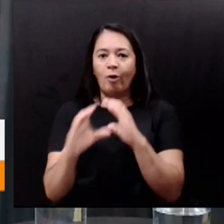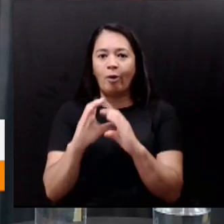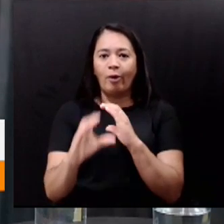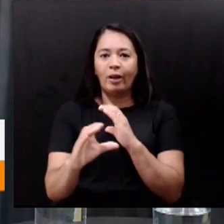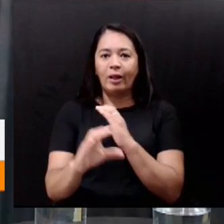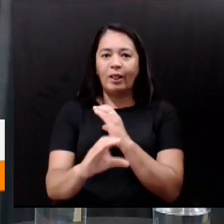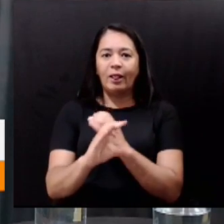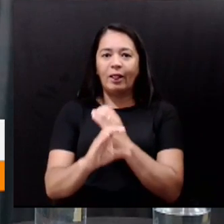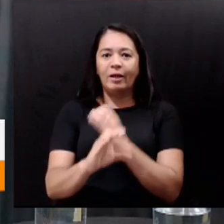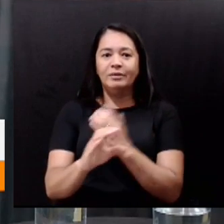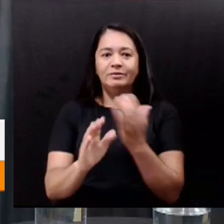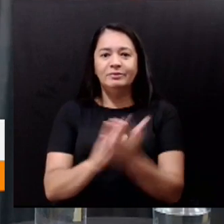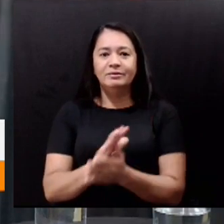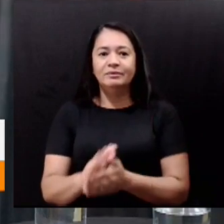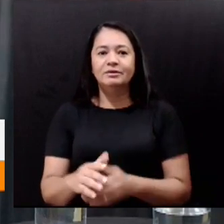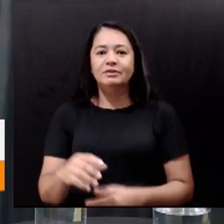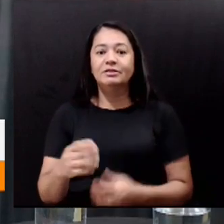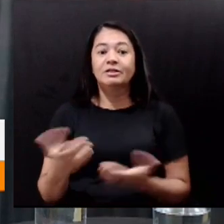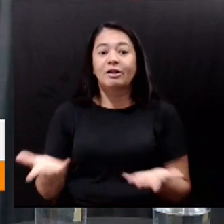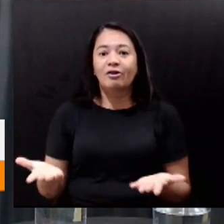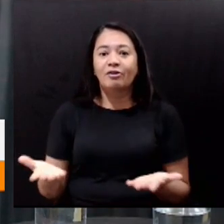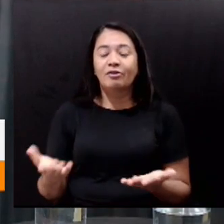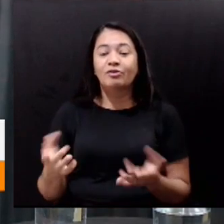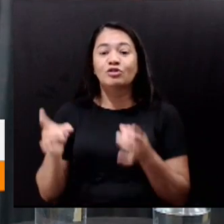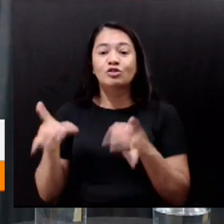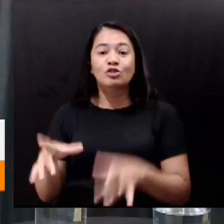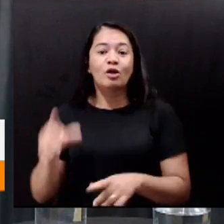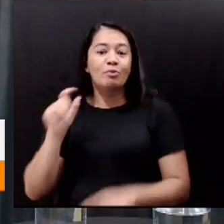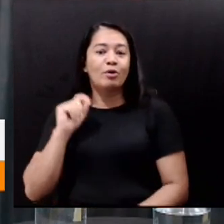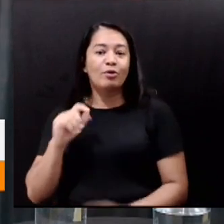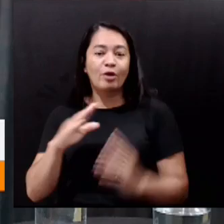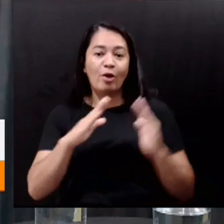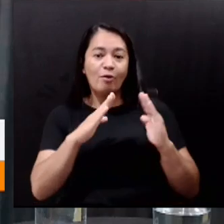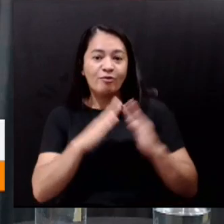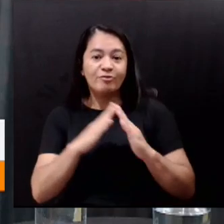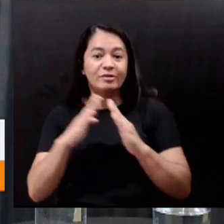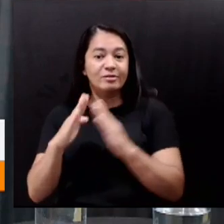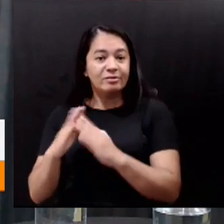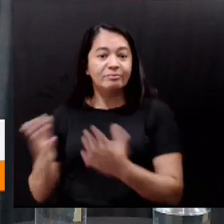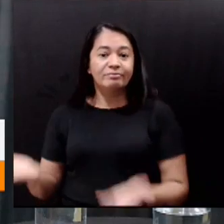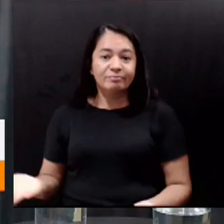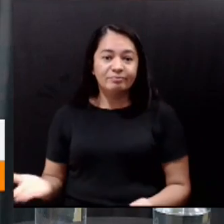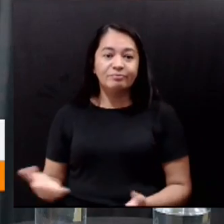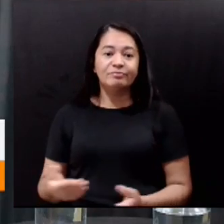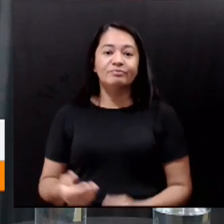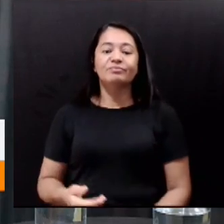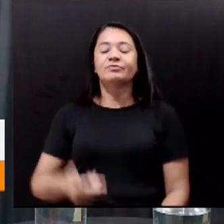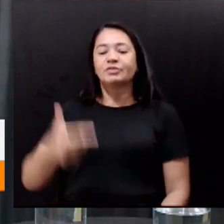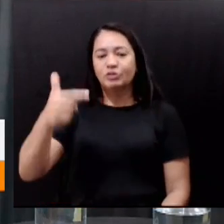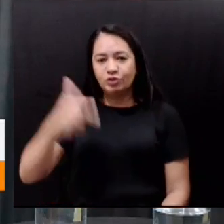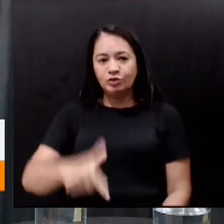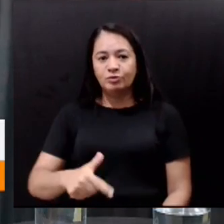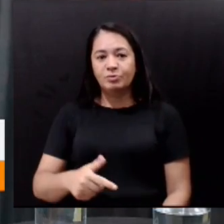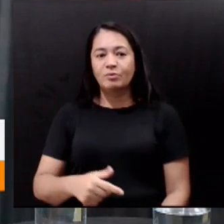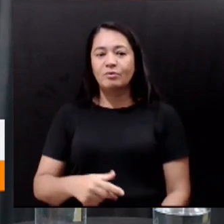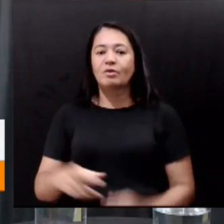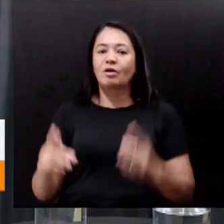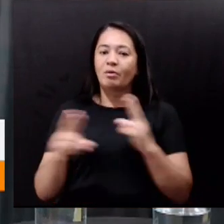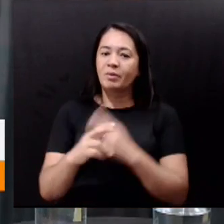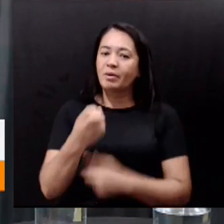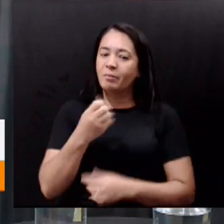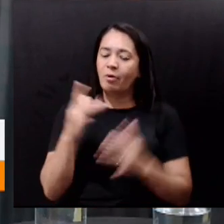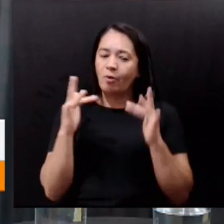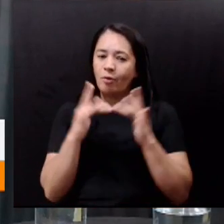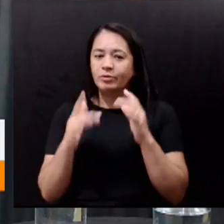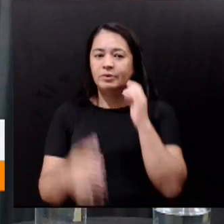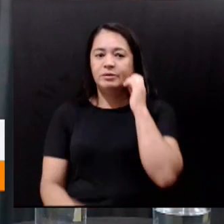quem? Nossos vizinhos. Olha isso! Não é? Olha só, então aí mais um motivo para a gente ter uma boa relação, um contato, enfim. Mas eu acho que isso que a